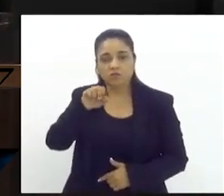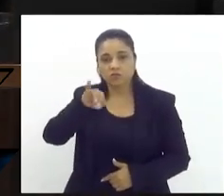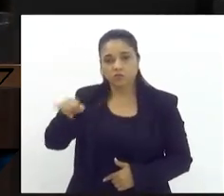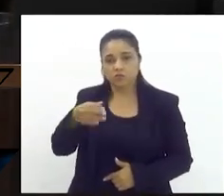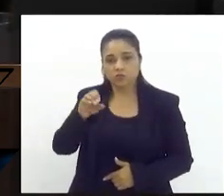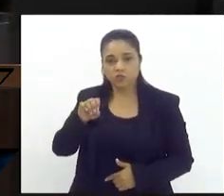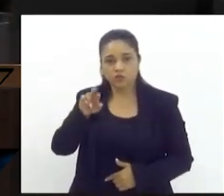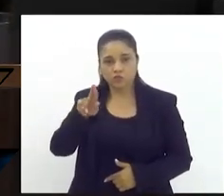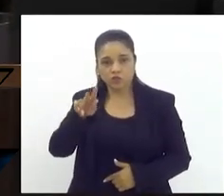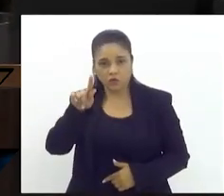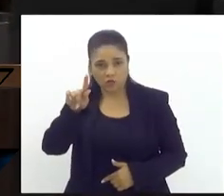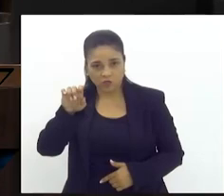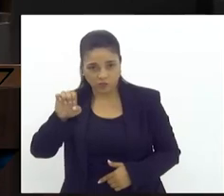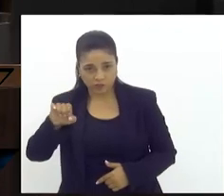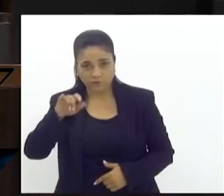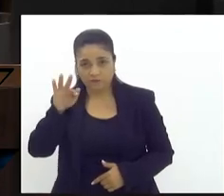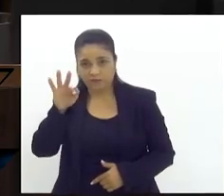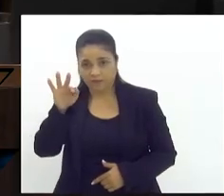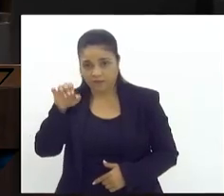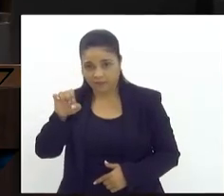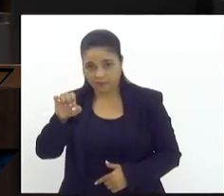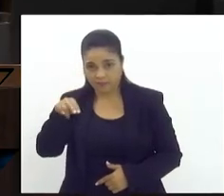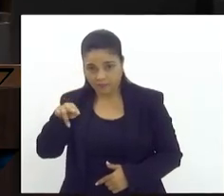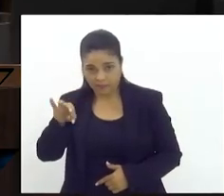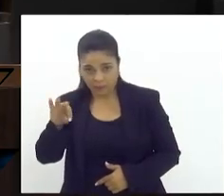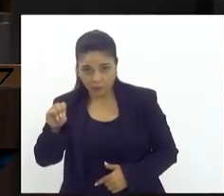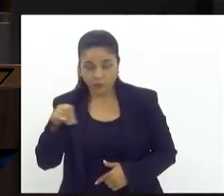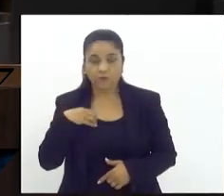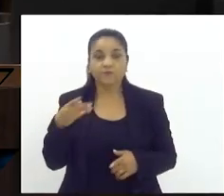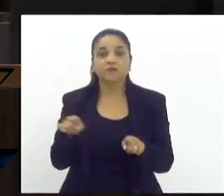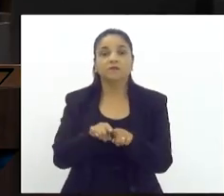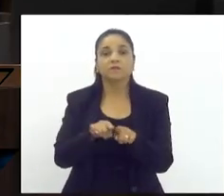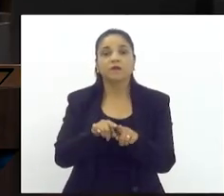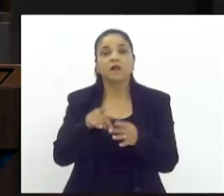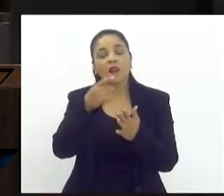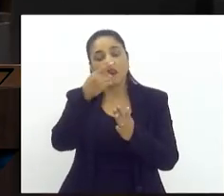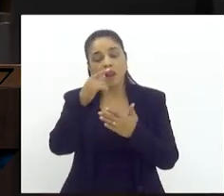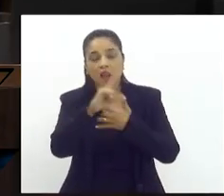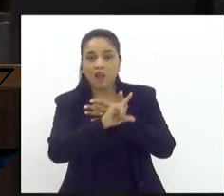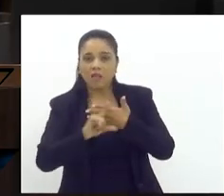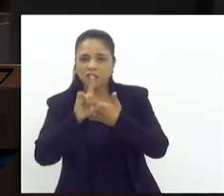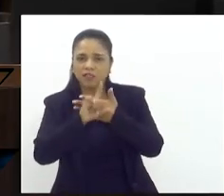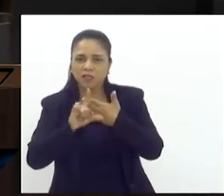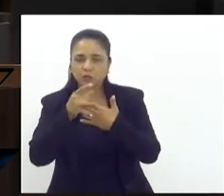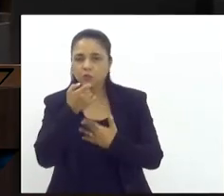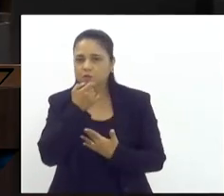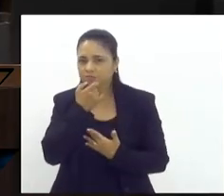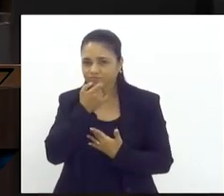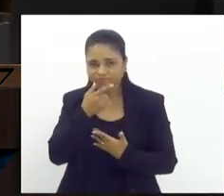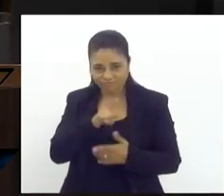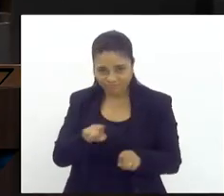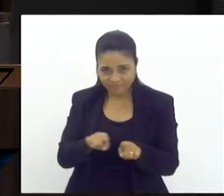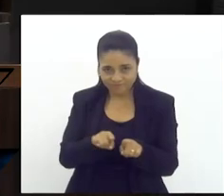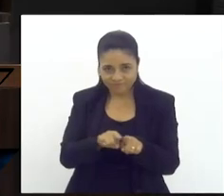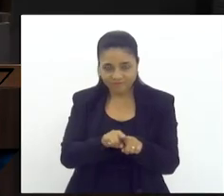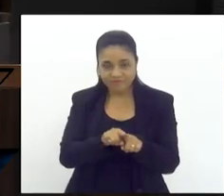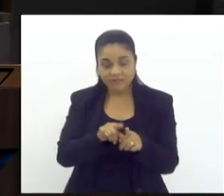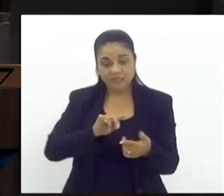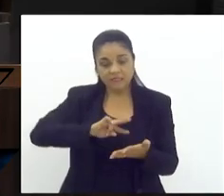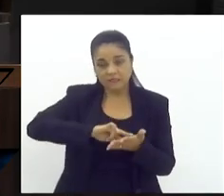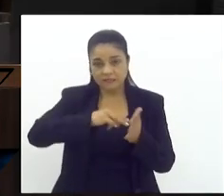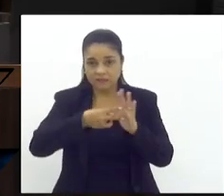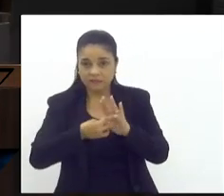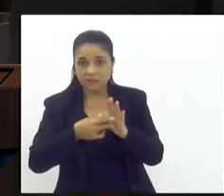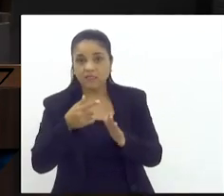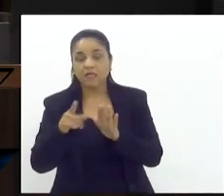que dispõe sobre a substituição do termo literatura estrangeira politeratura traduzida